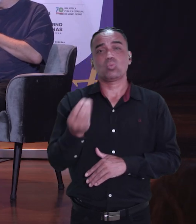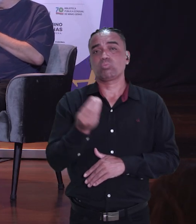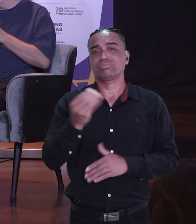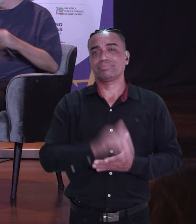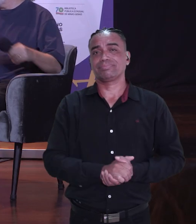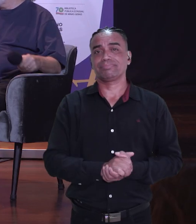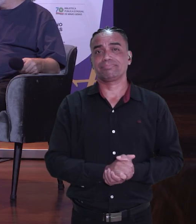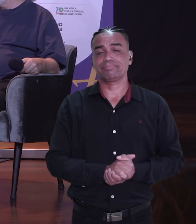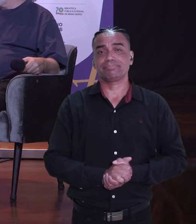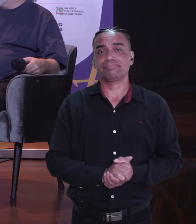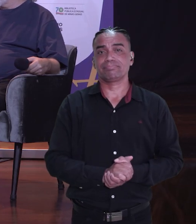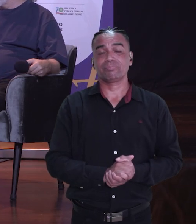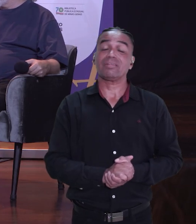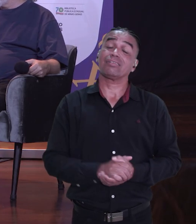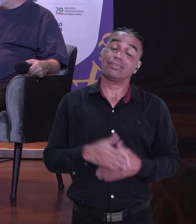era o cotidiano?